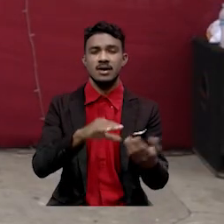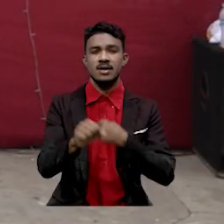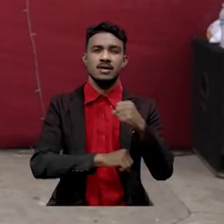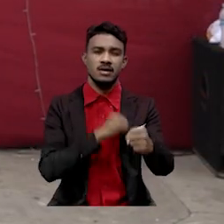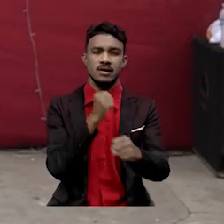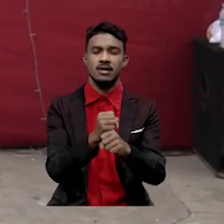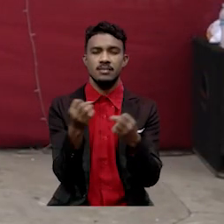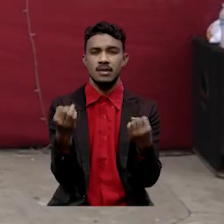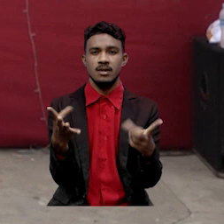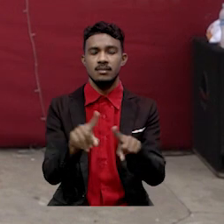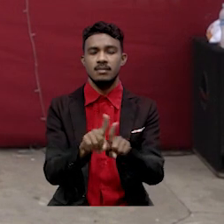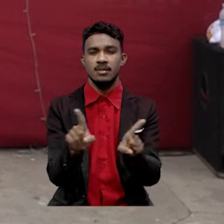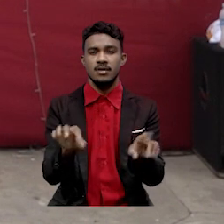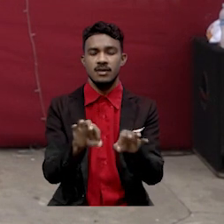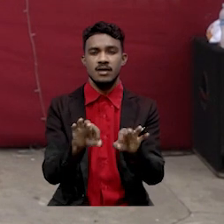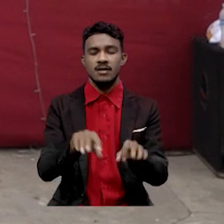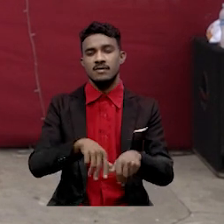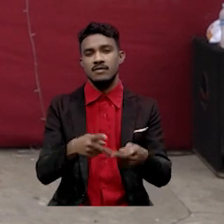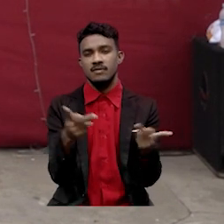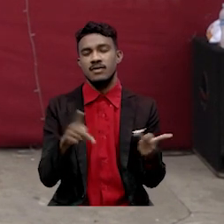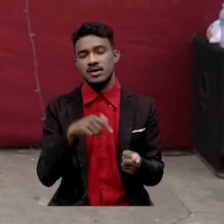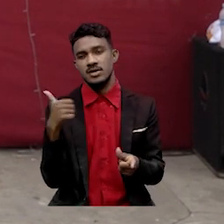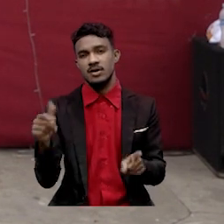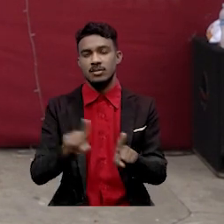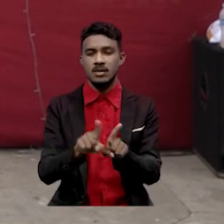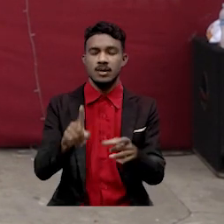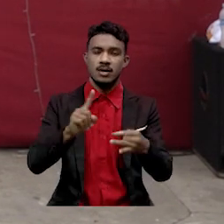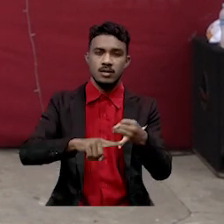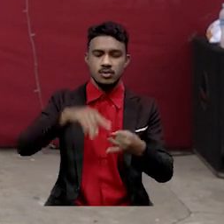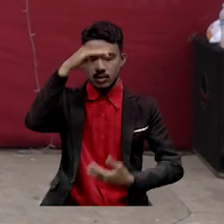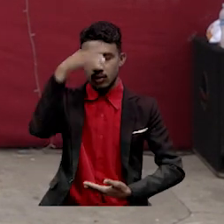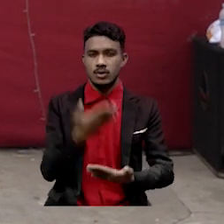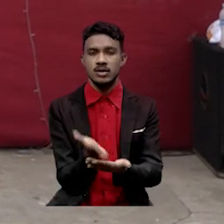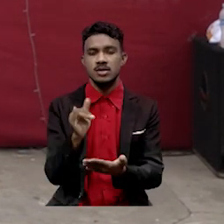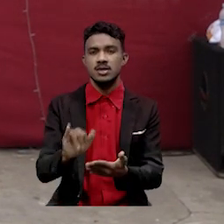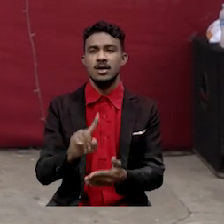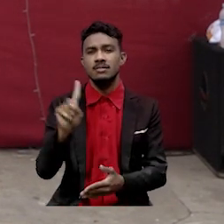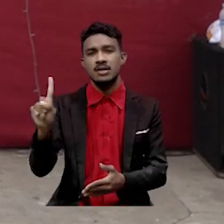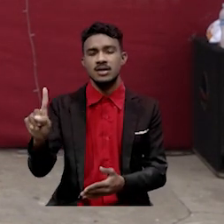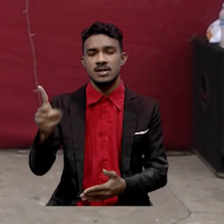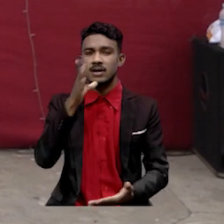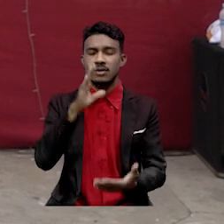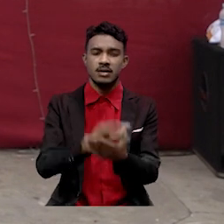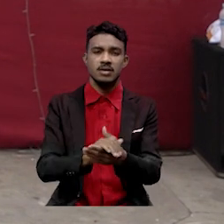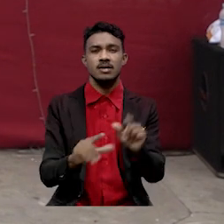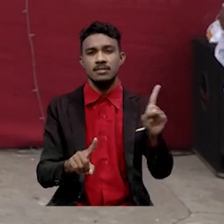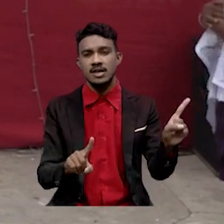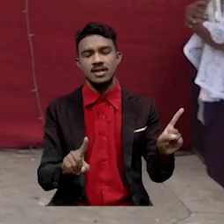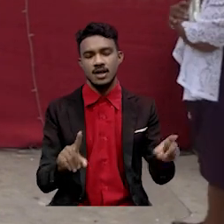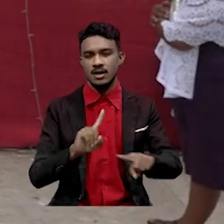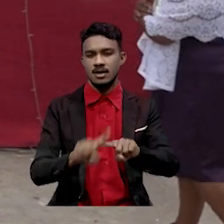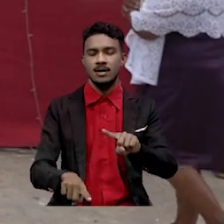lá, ba fatin selu ki kusmai wan sira mesak kaben mesak ande nene hanesan